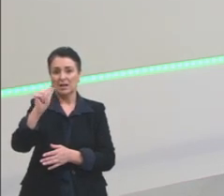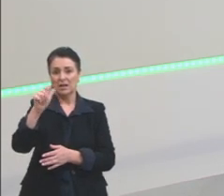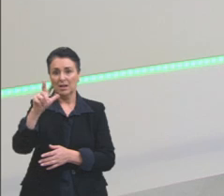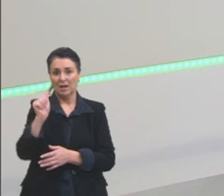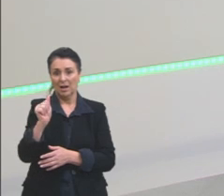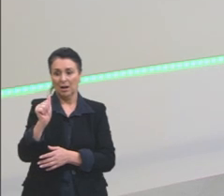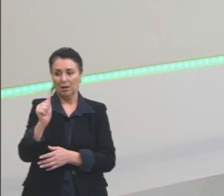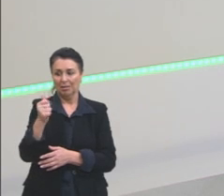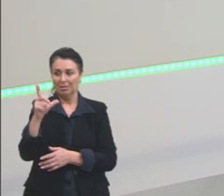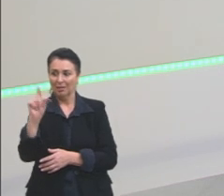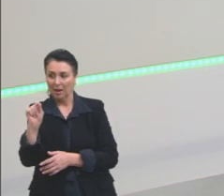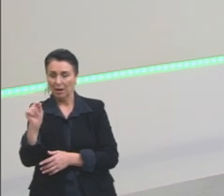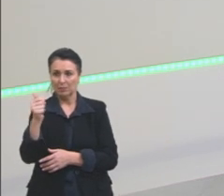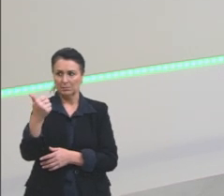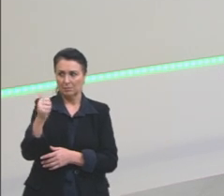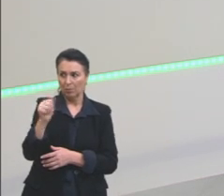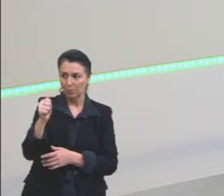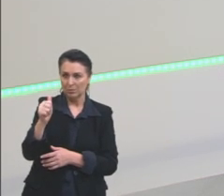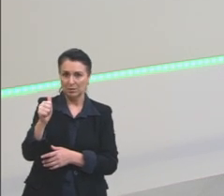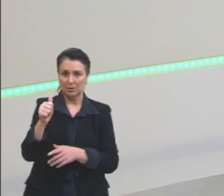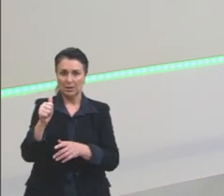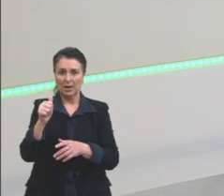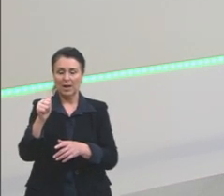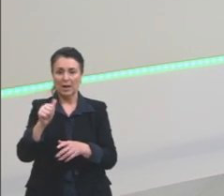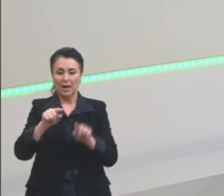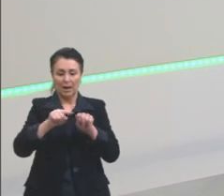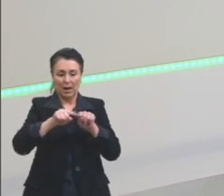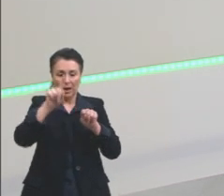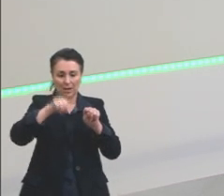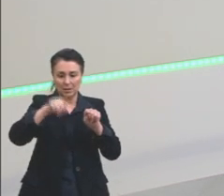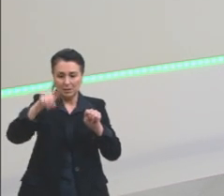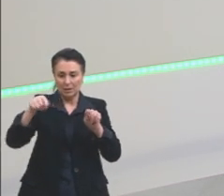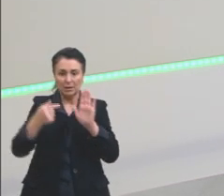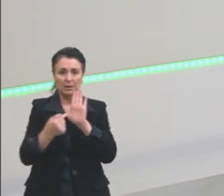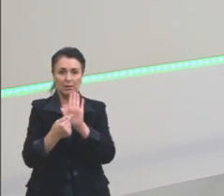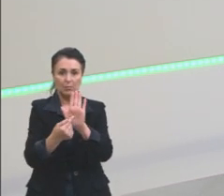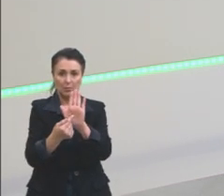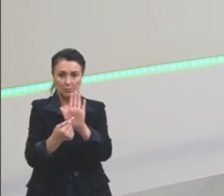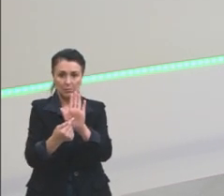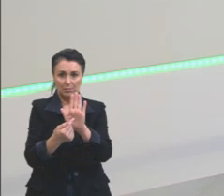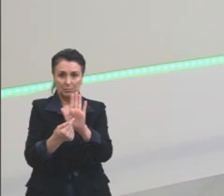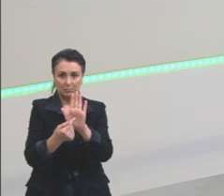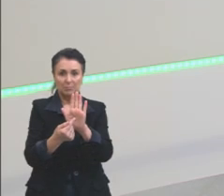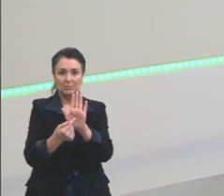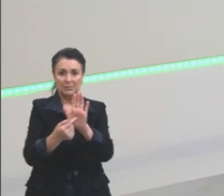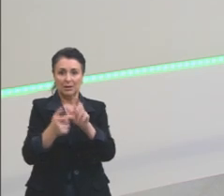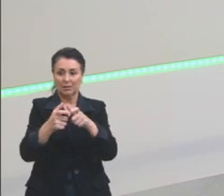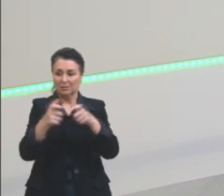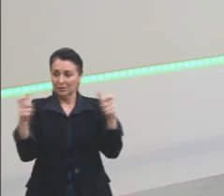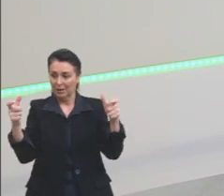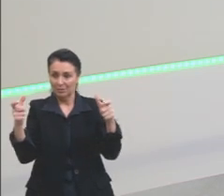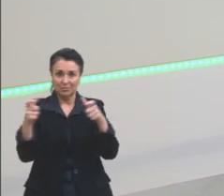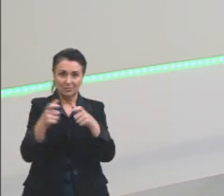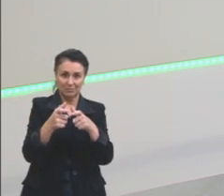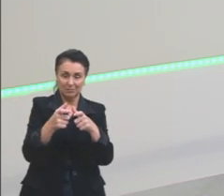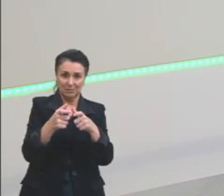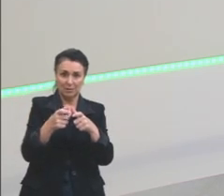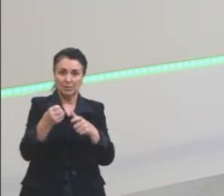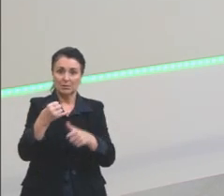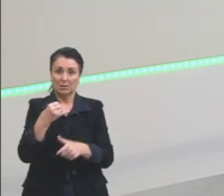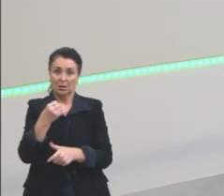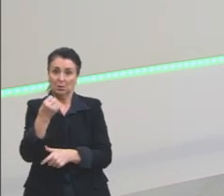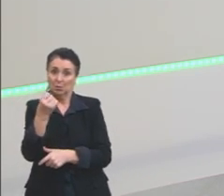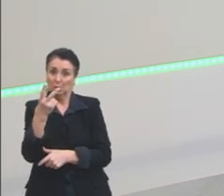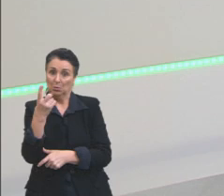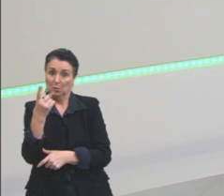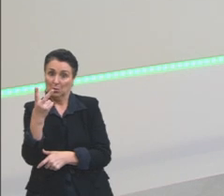a escala Richter Então vai ter justamente essa topo de 11 chegar uma 12 vai